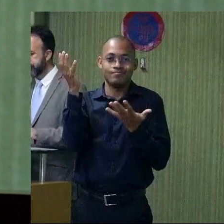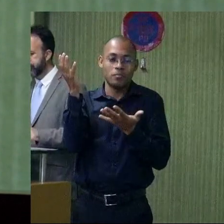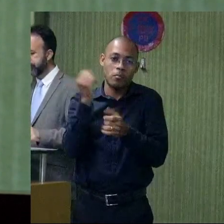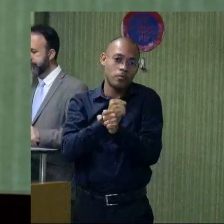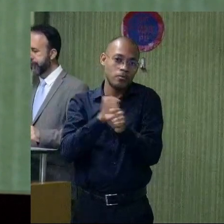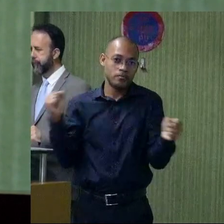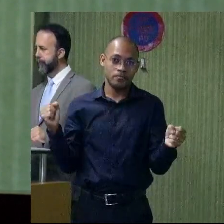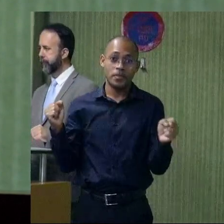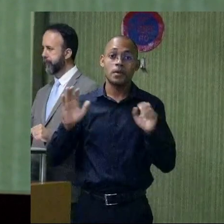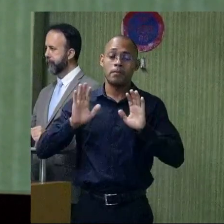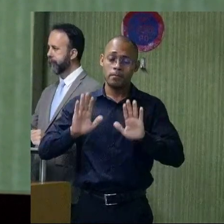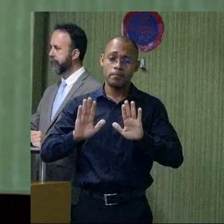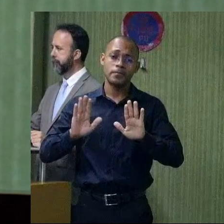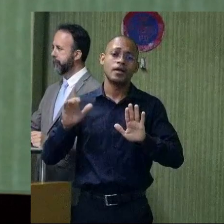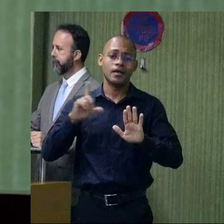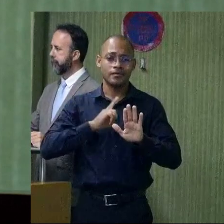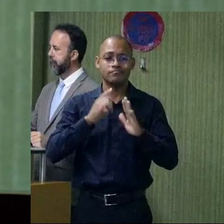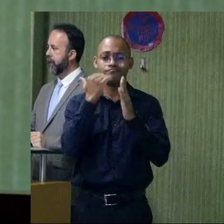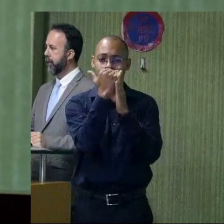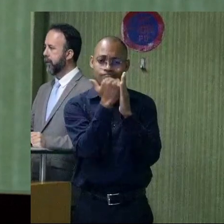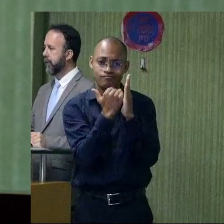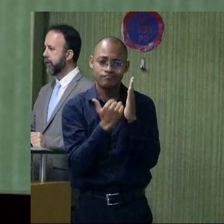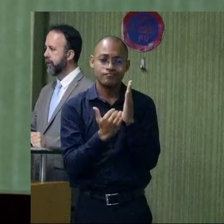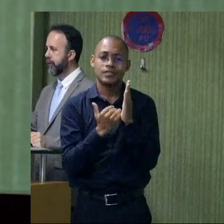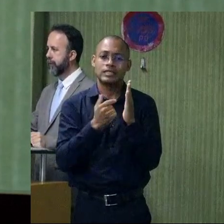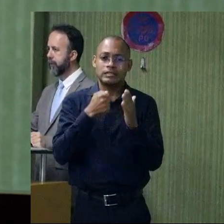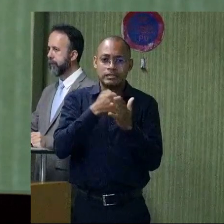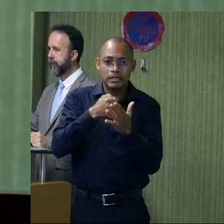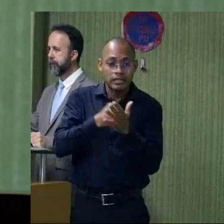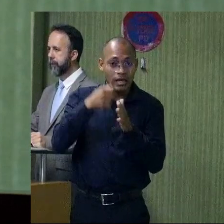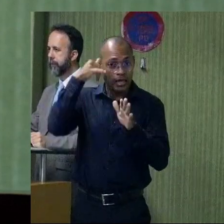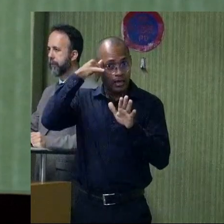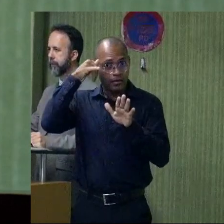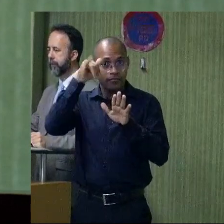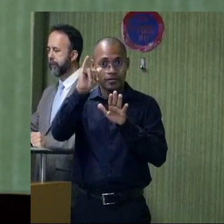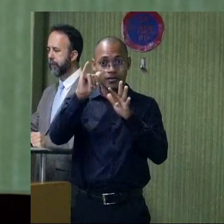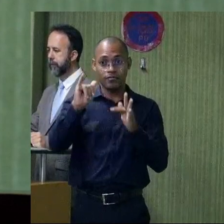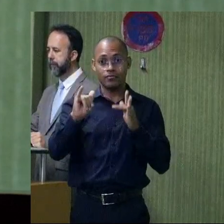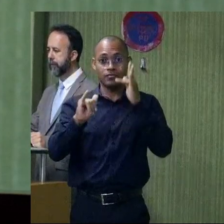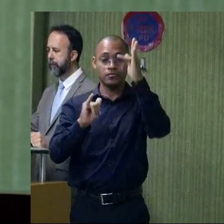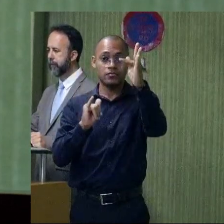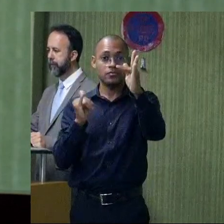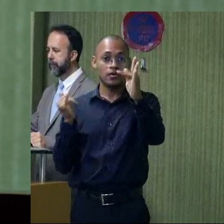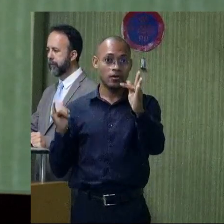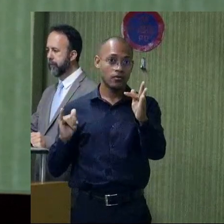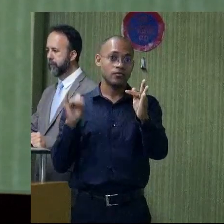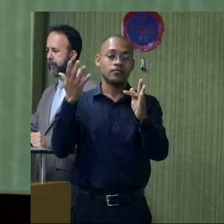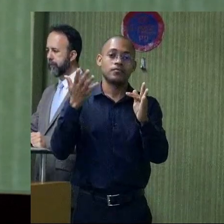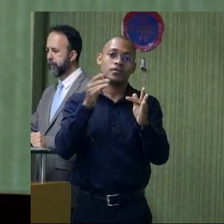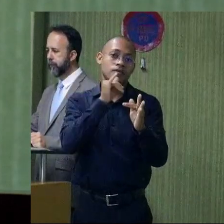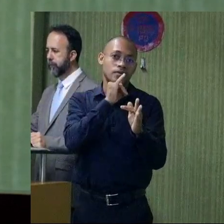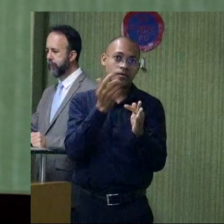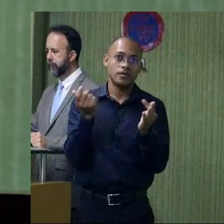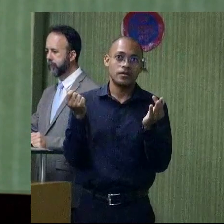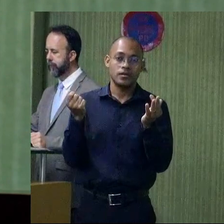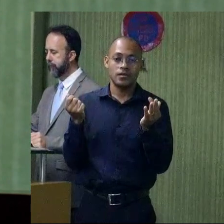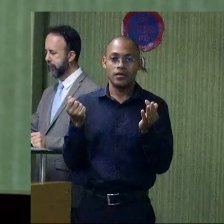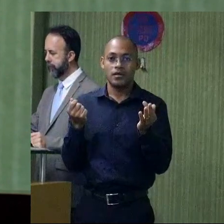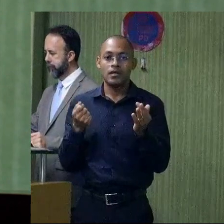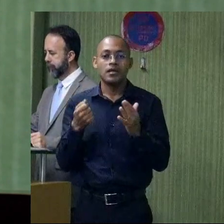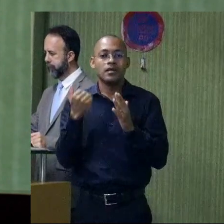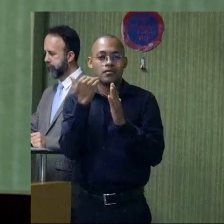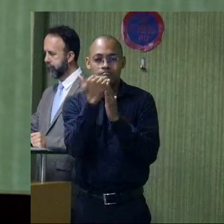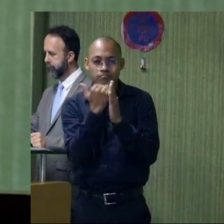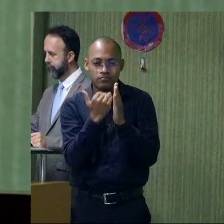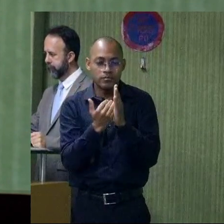si mas nós temos muitas coisas para que não aconteçam dessa forma tão devastadora como foi né medidas